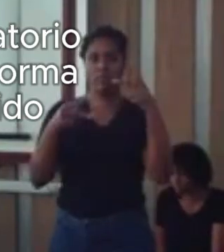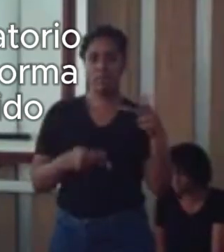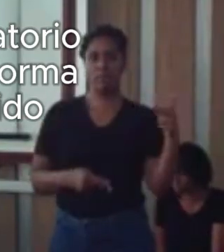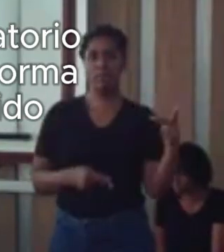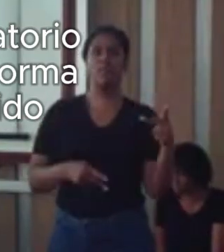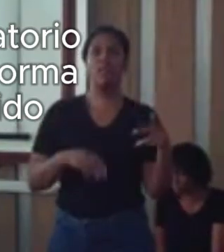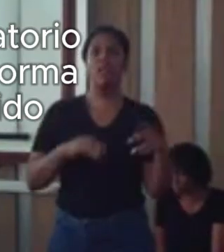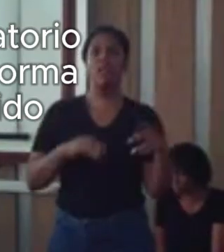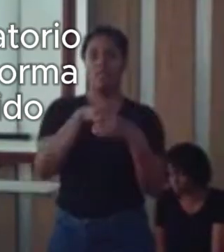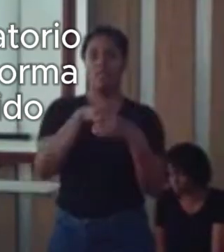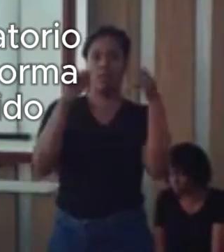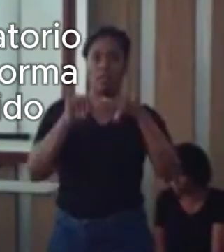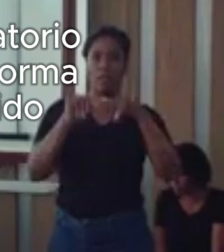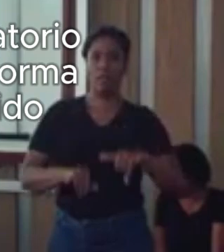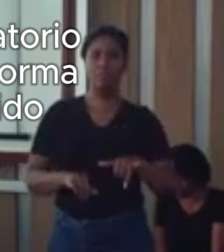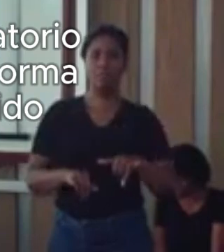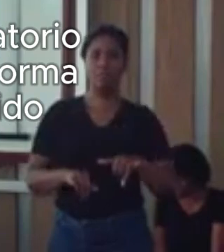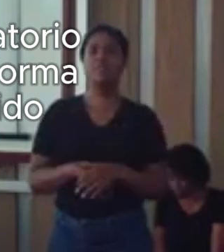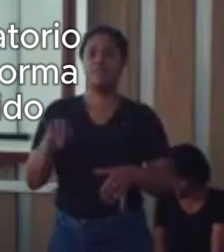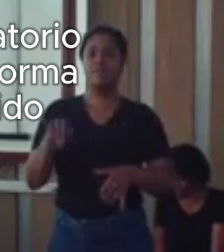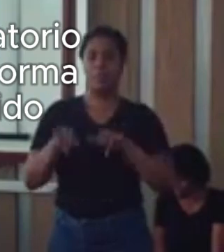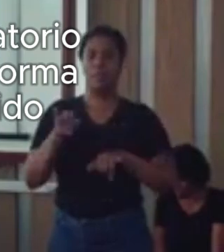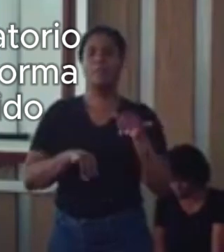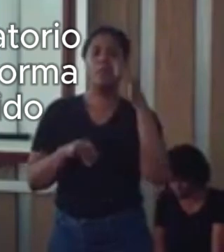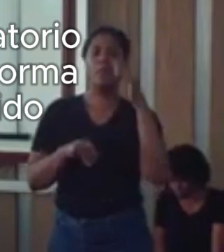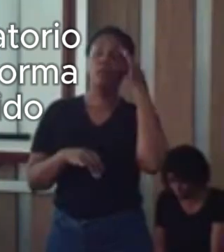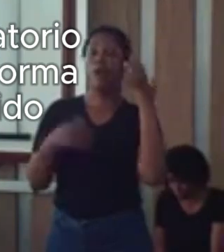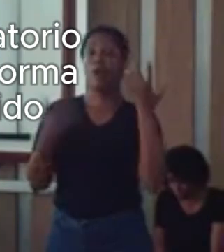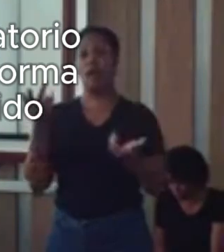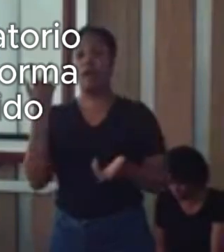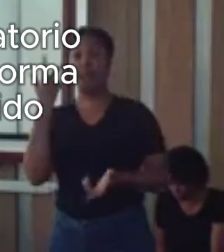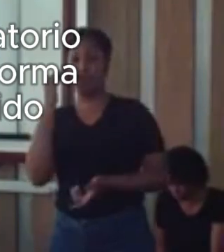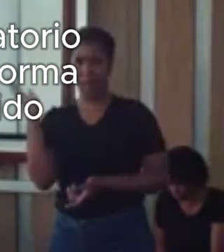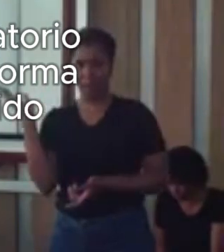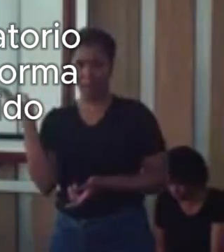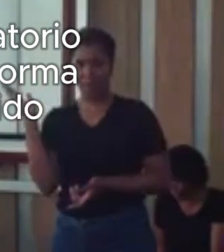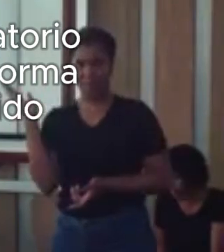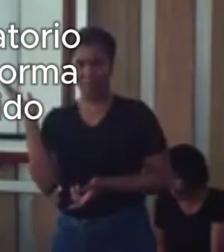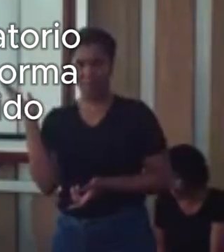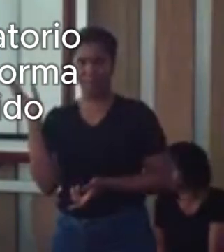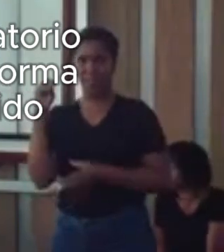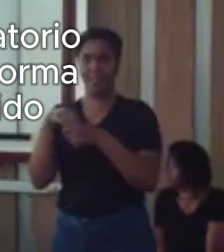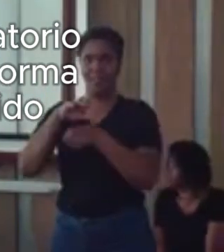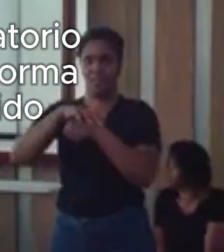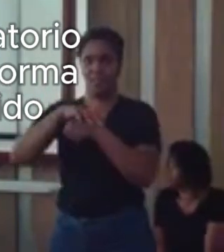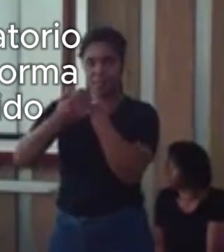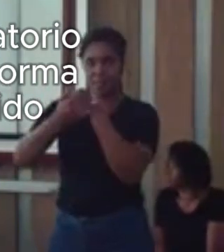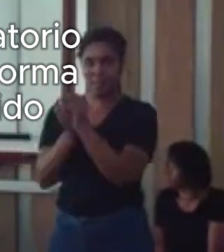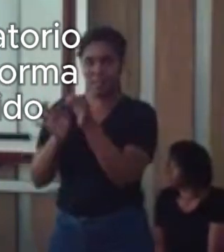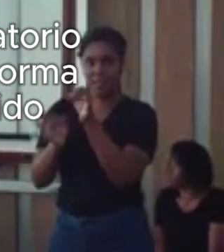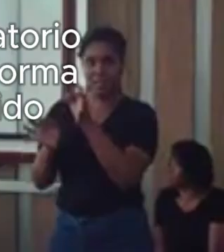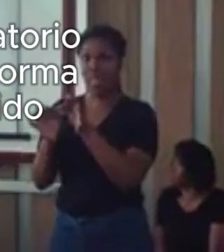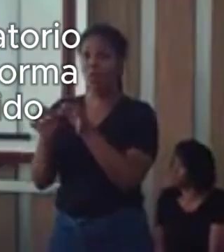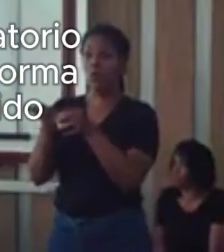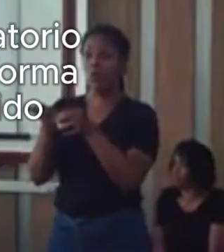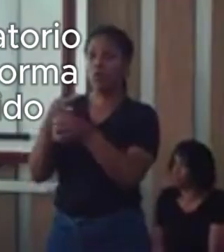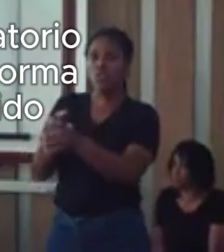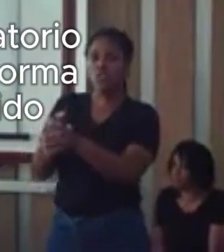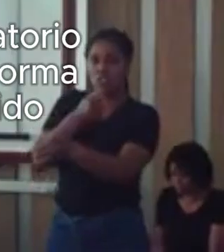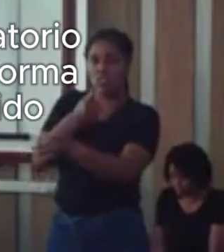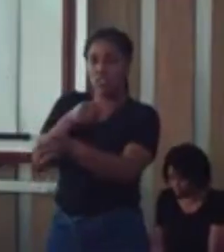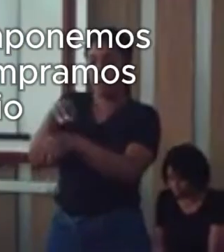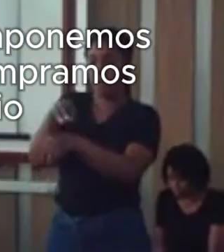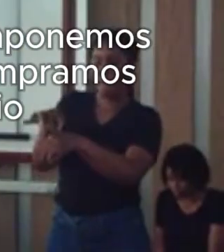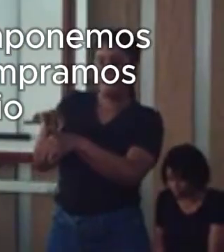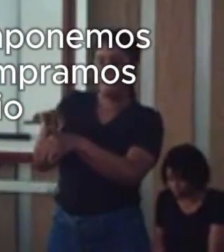Então, resumindo aqui, a laminina natural é assim, ela se forma na membrana da célula. Quando a gente extrai isso do tecido, para